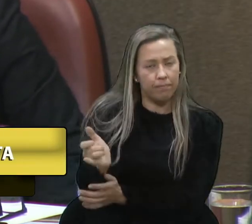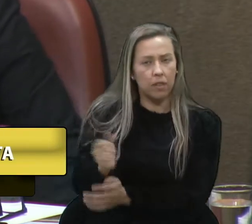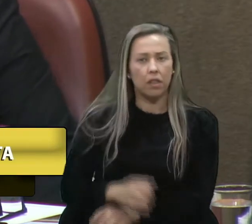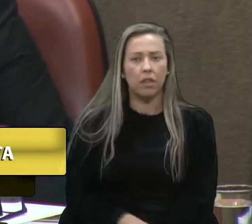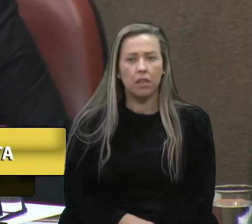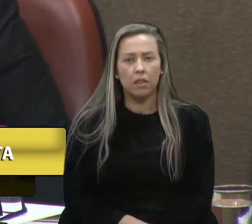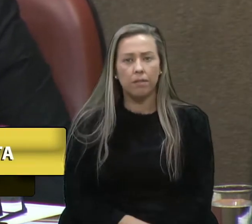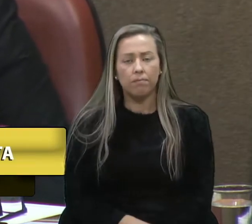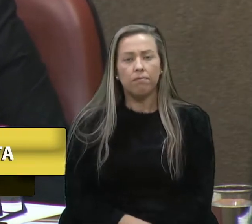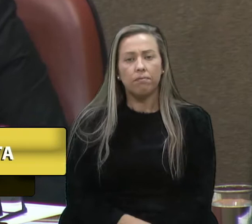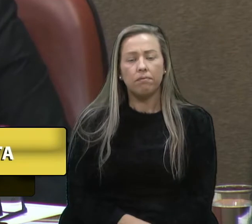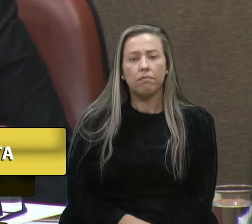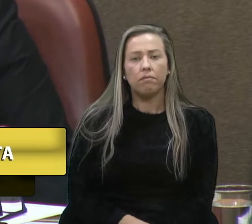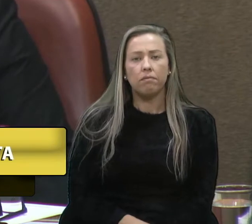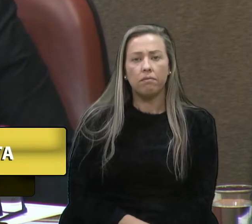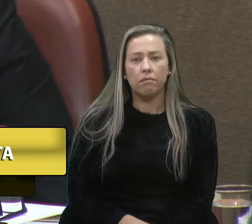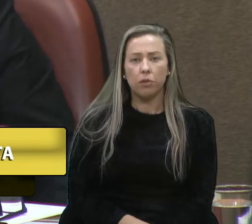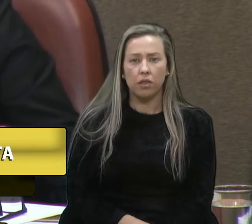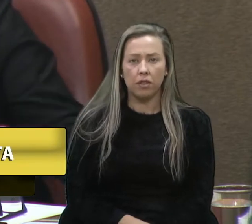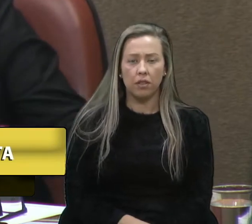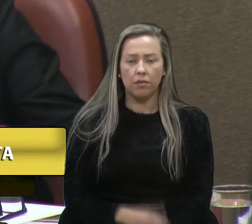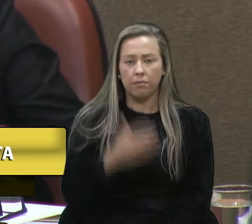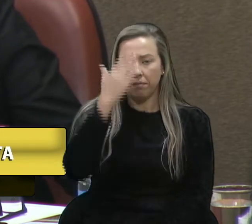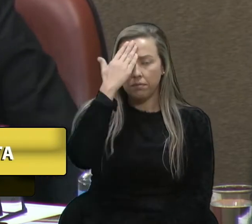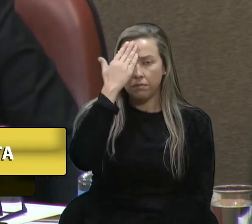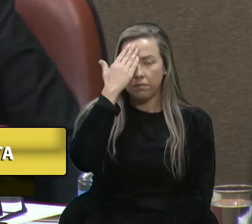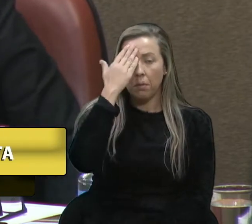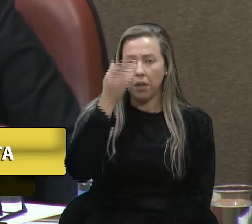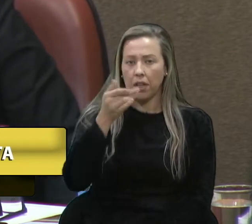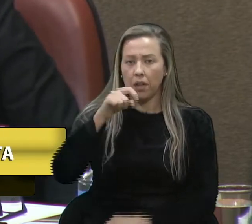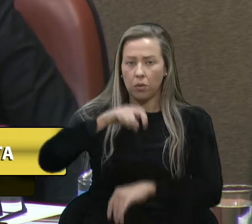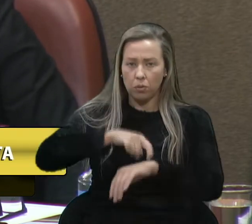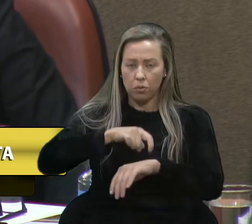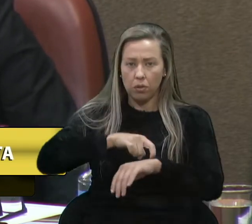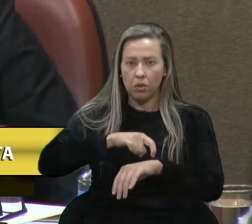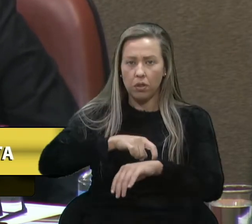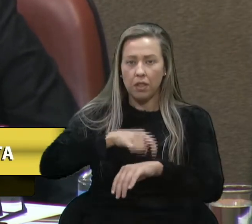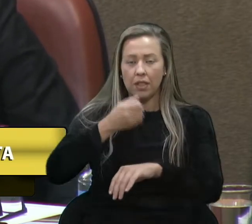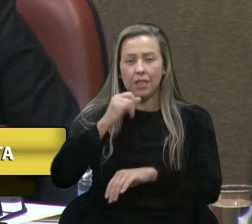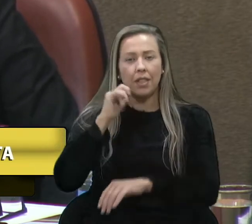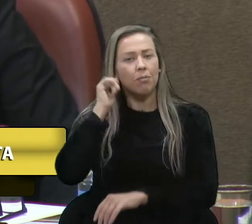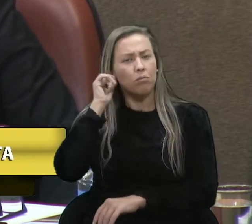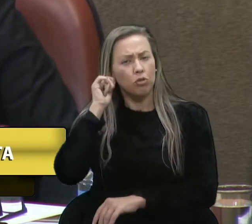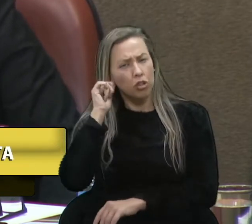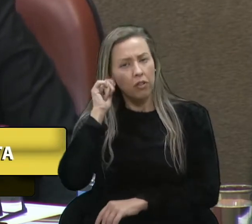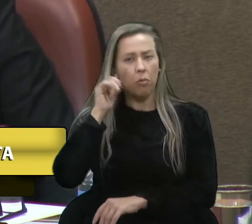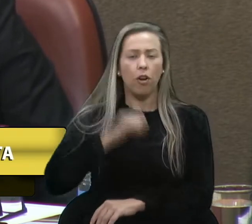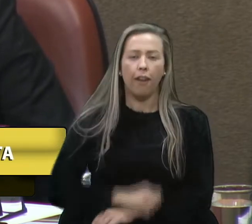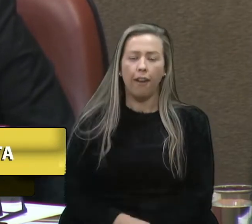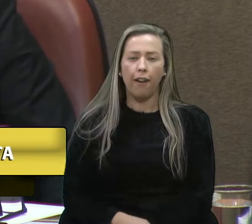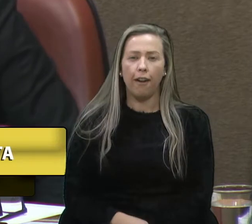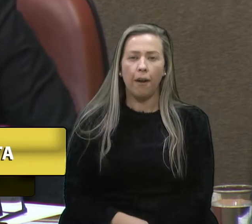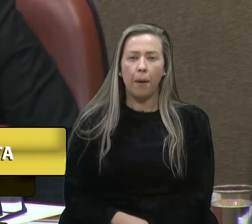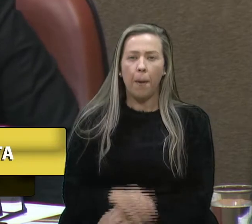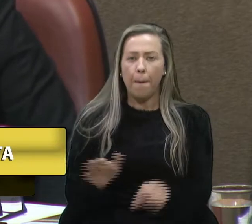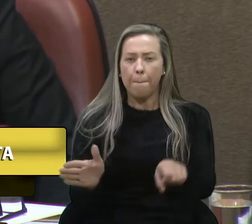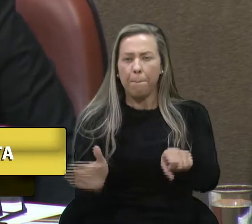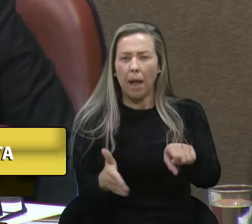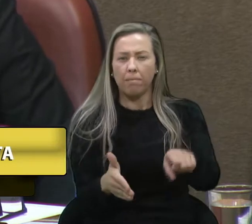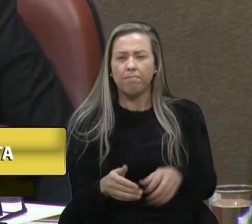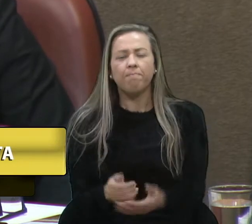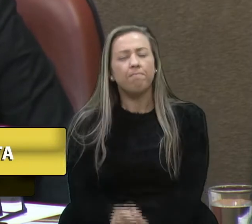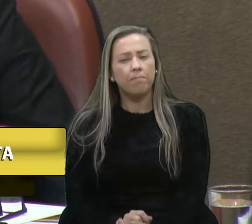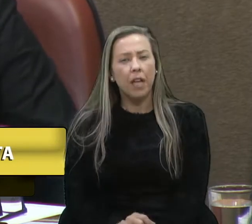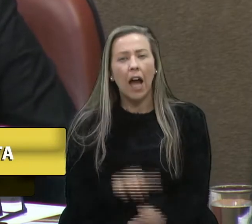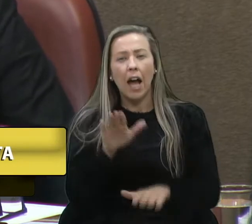senhor sabe que no nosso tempo, um puxão de orelha, um tapinha na bunda,